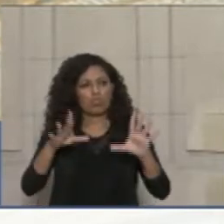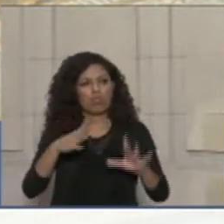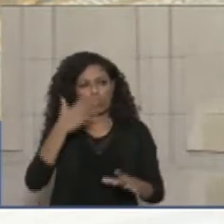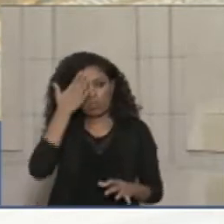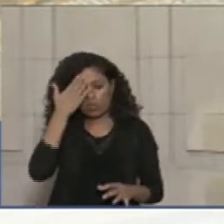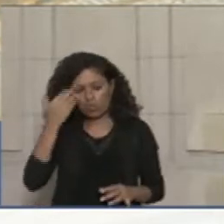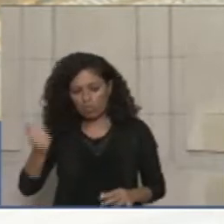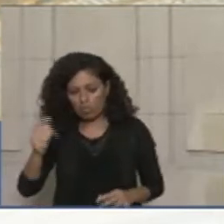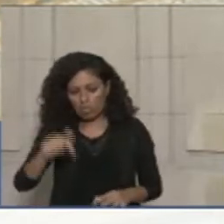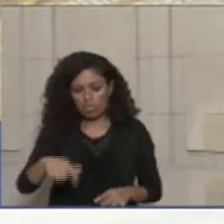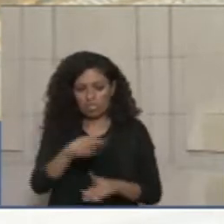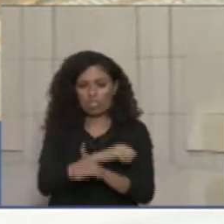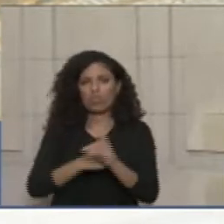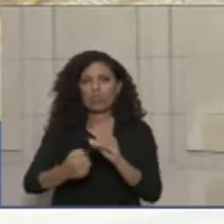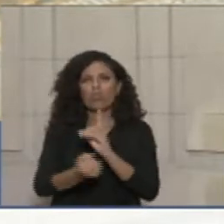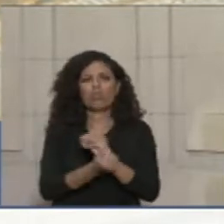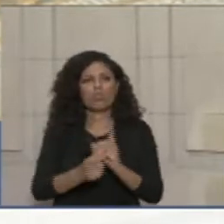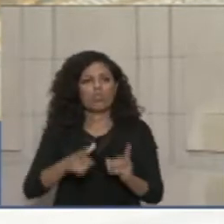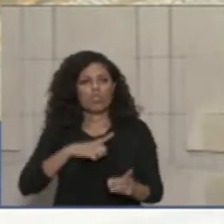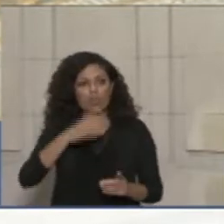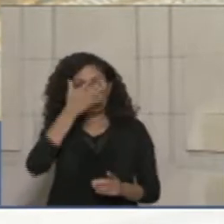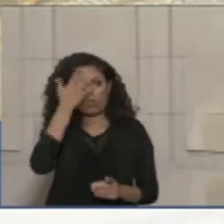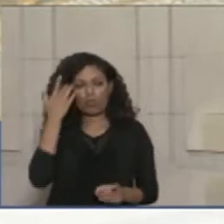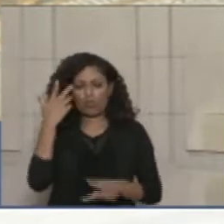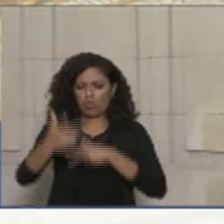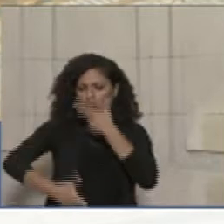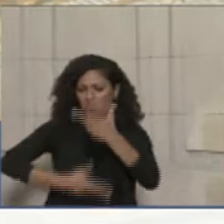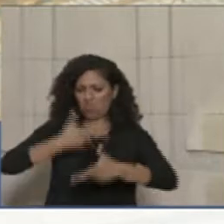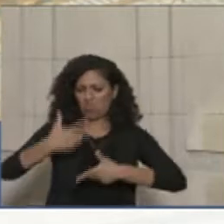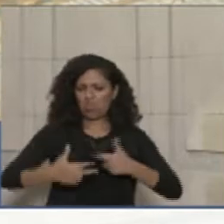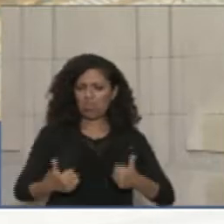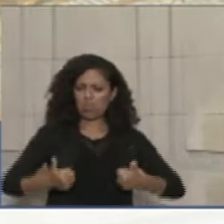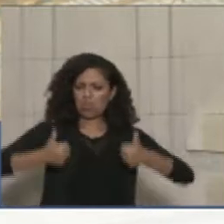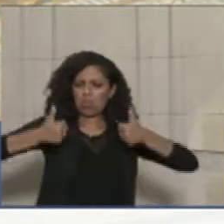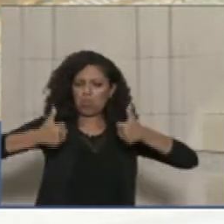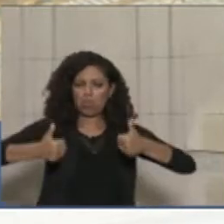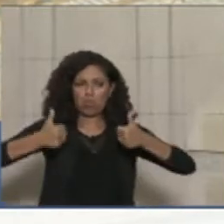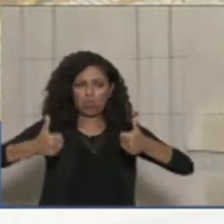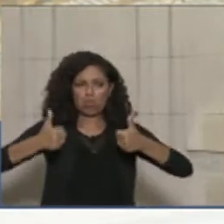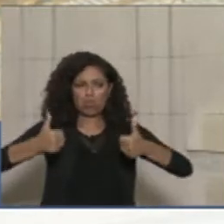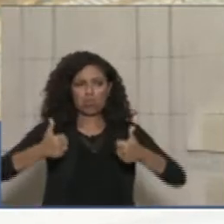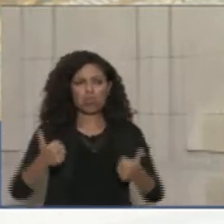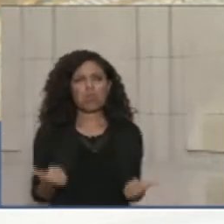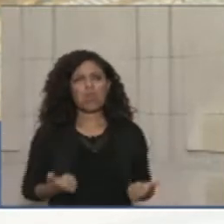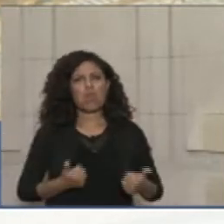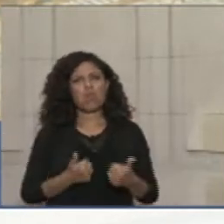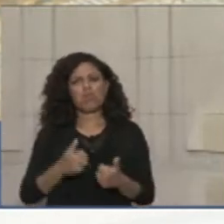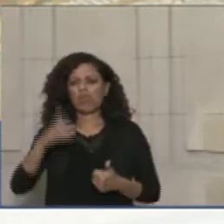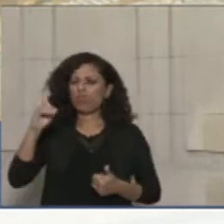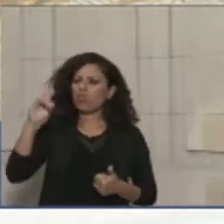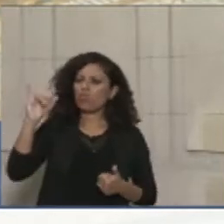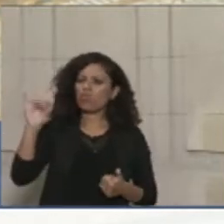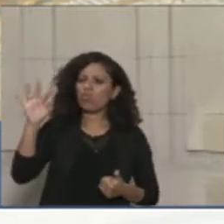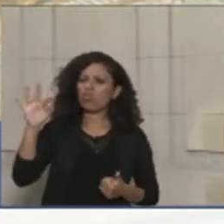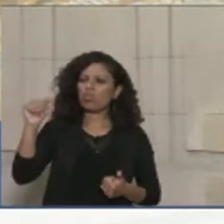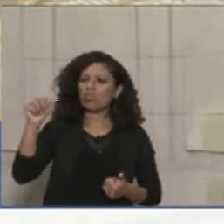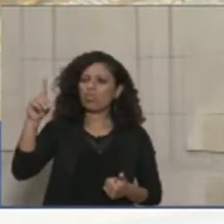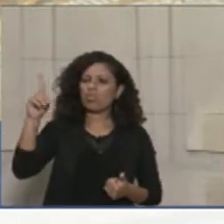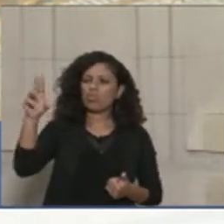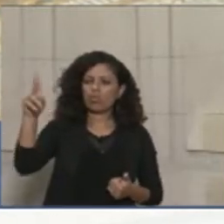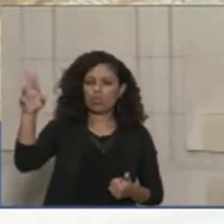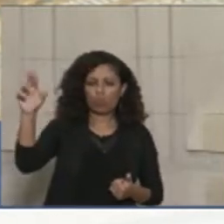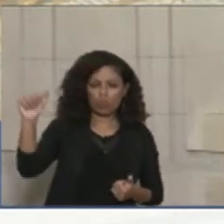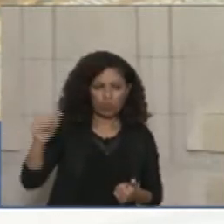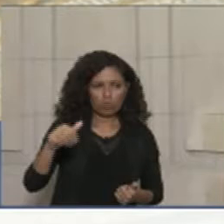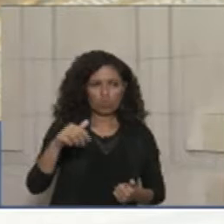sei que na nossa sociedade tem muitas pessoas que ainda evocam ter a nossa democracia suspensa, mas acho que estamos nessa casa aqui